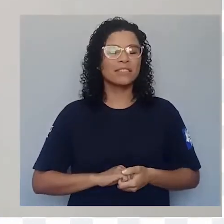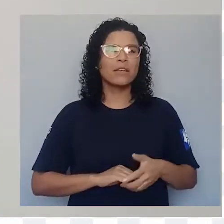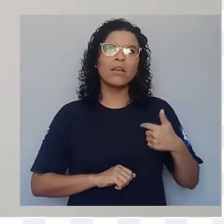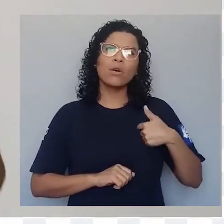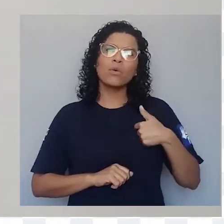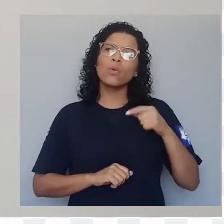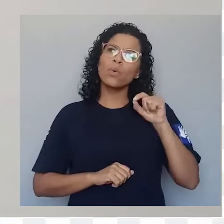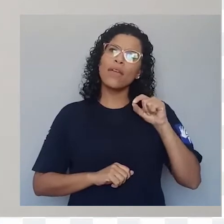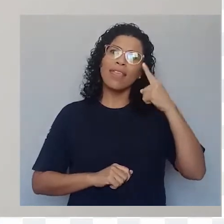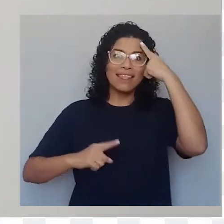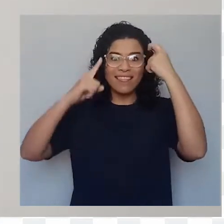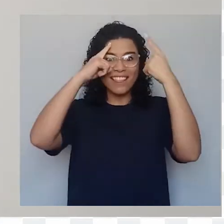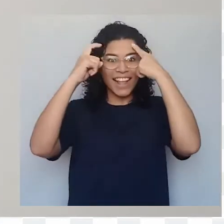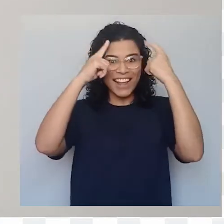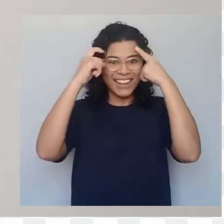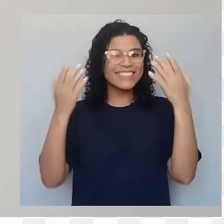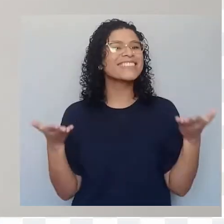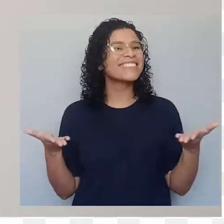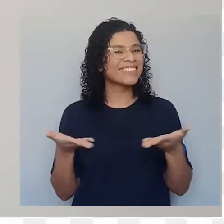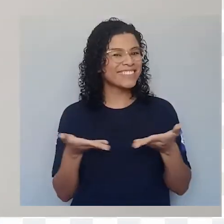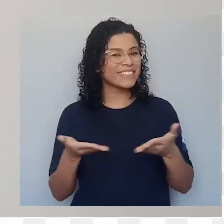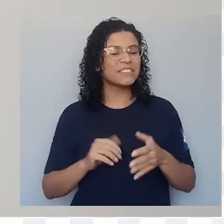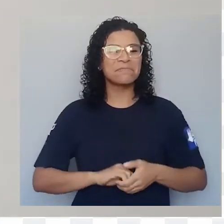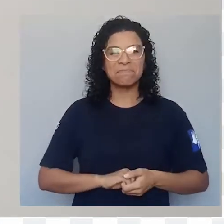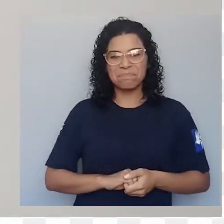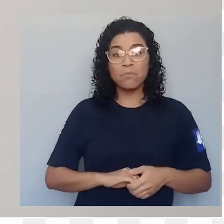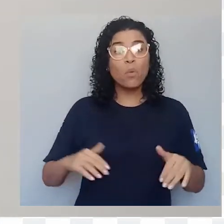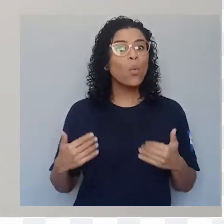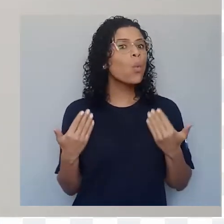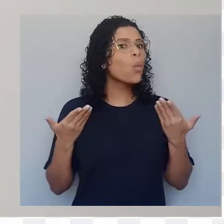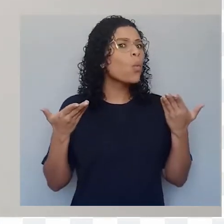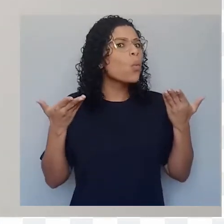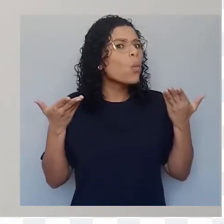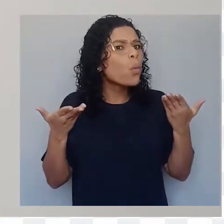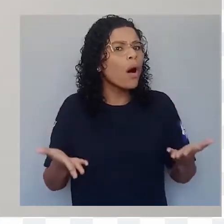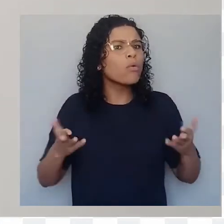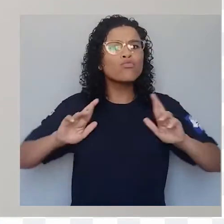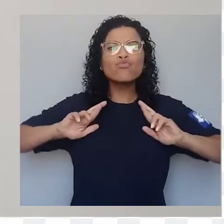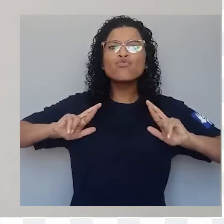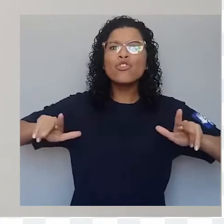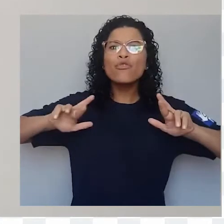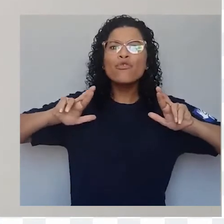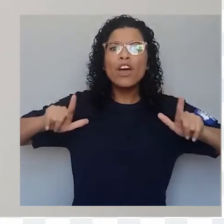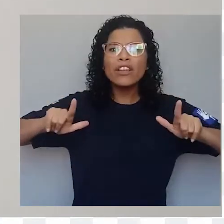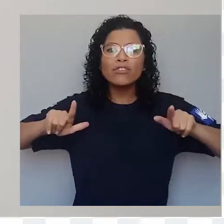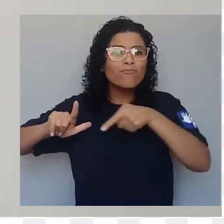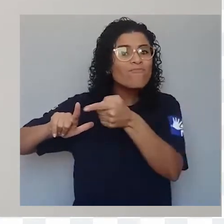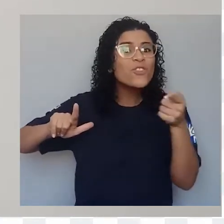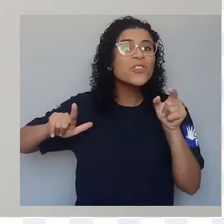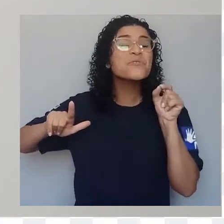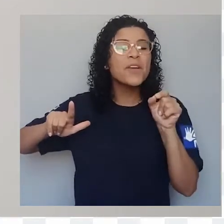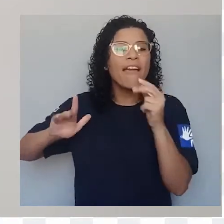para baixo me trouxe muitas ideias hoje. Qual foi o lugar mais